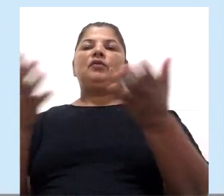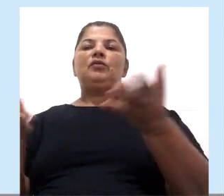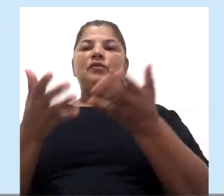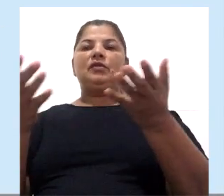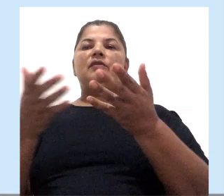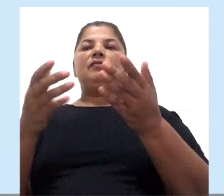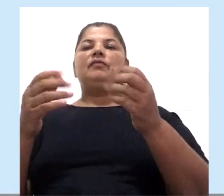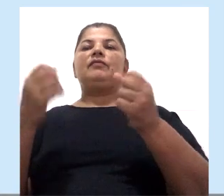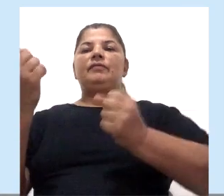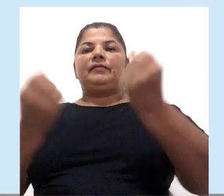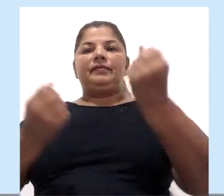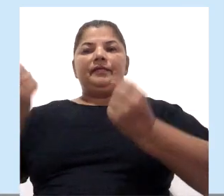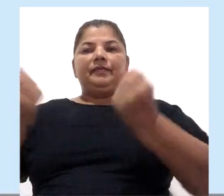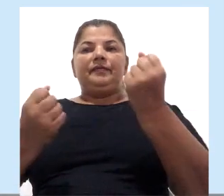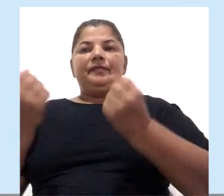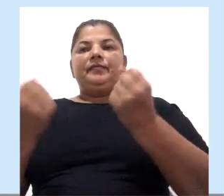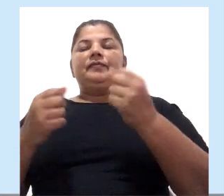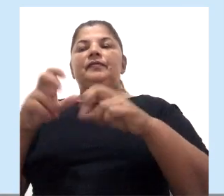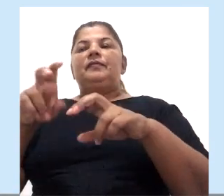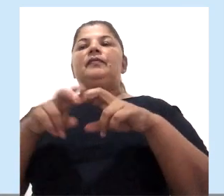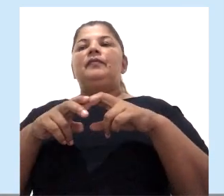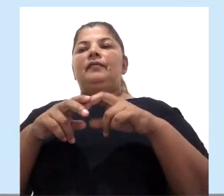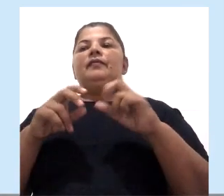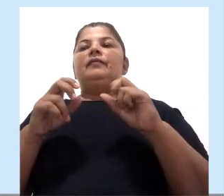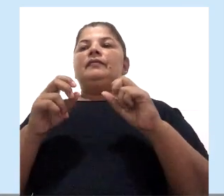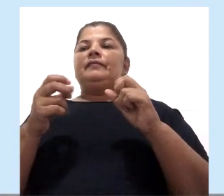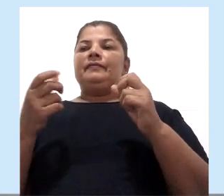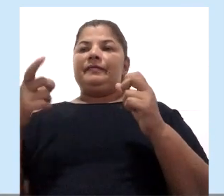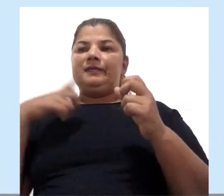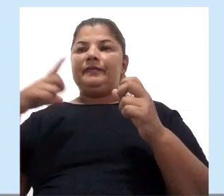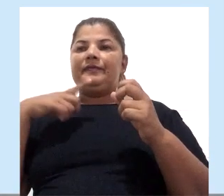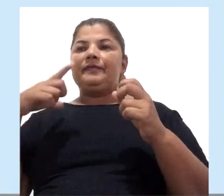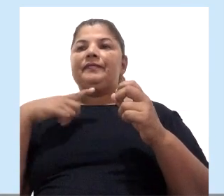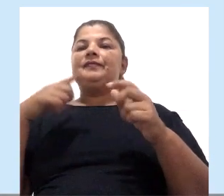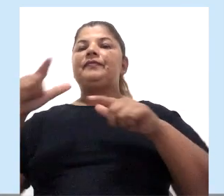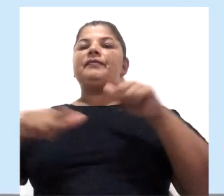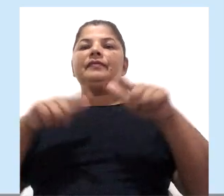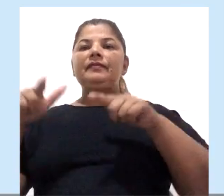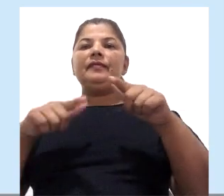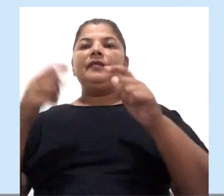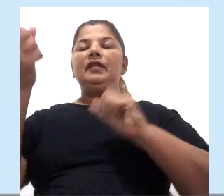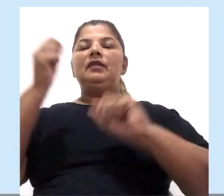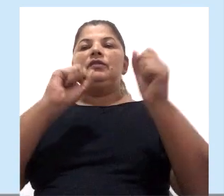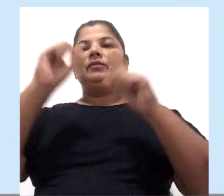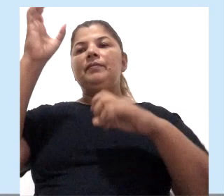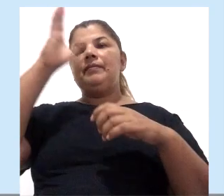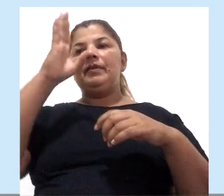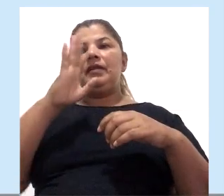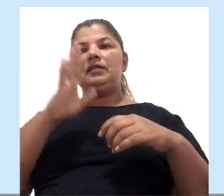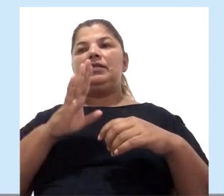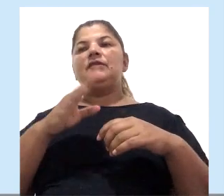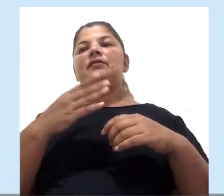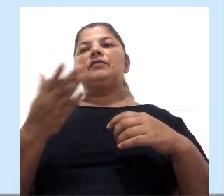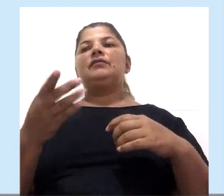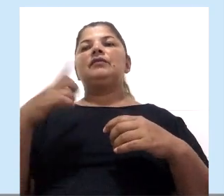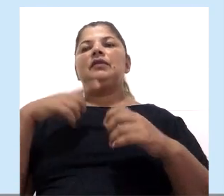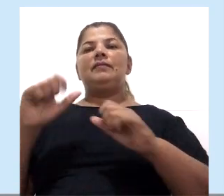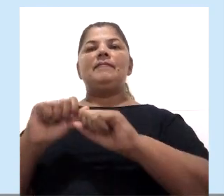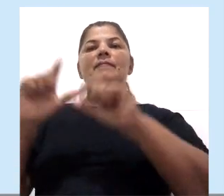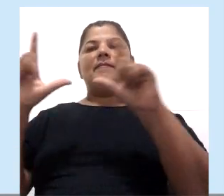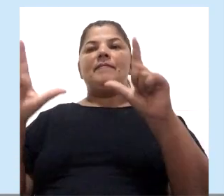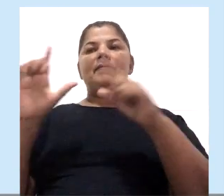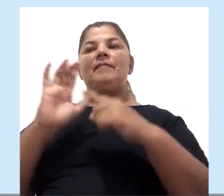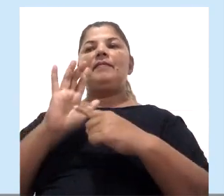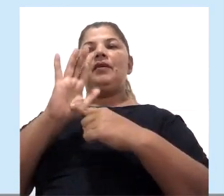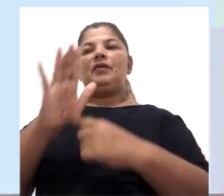dinâmica de produção de veículos. Ok, sétimo ano. A gente vai ver também o trabalho na indústria no Brasil. Olha essa imagem,